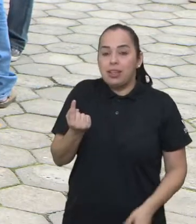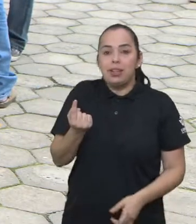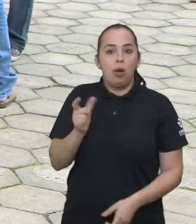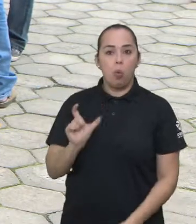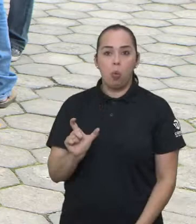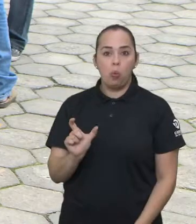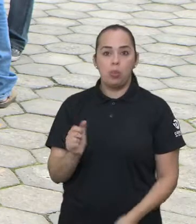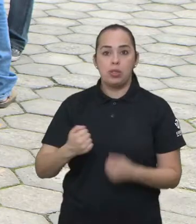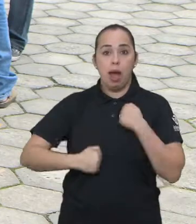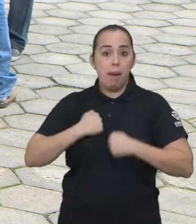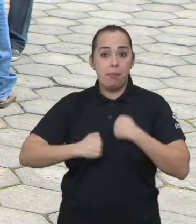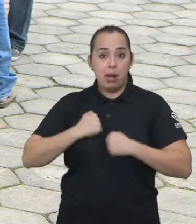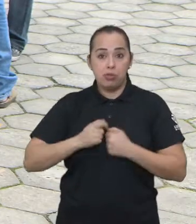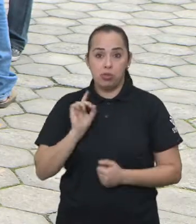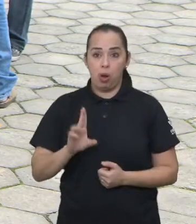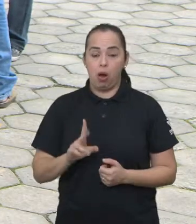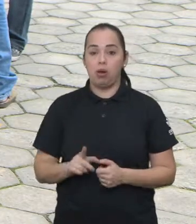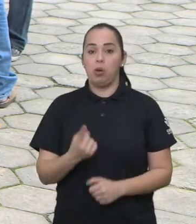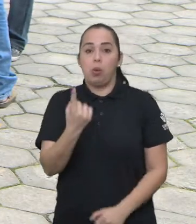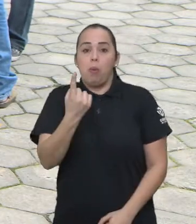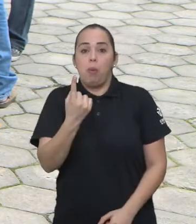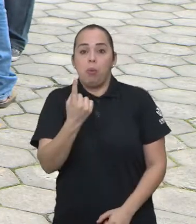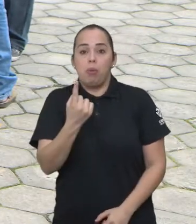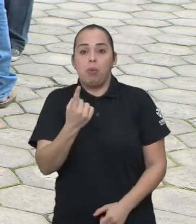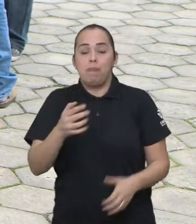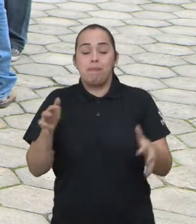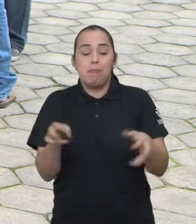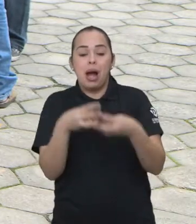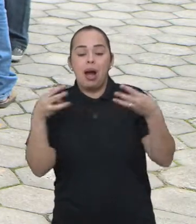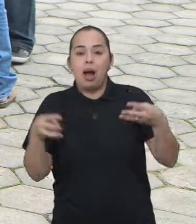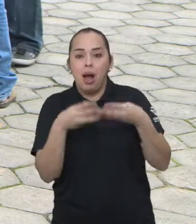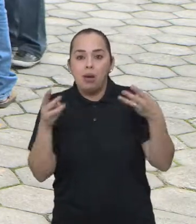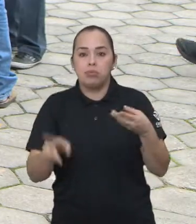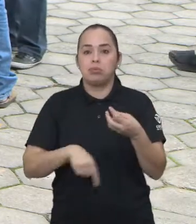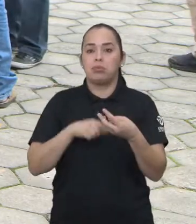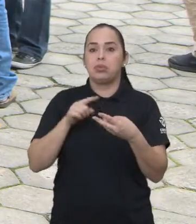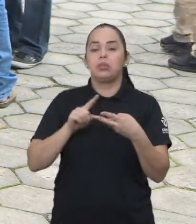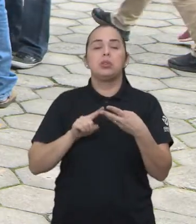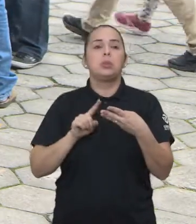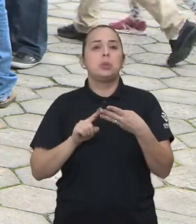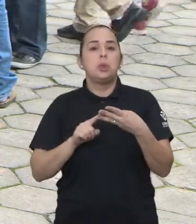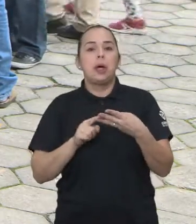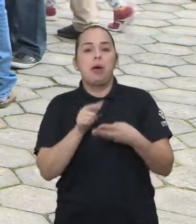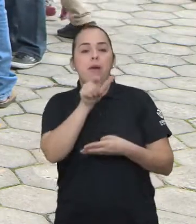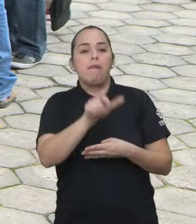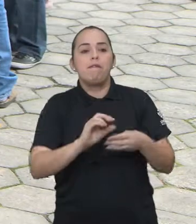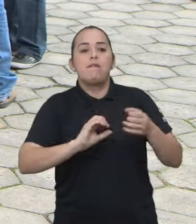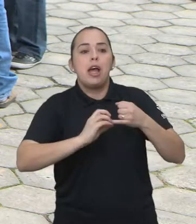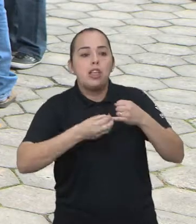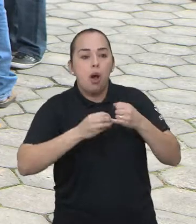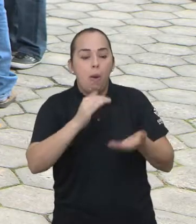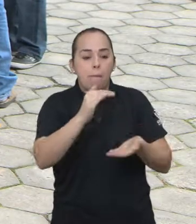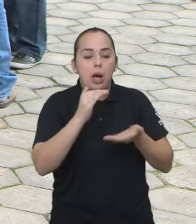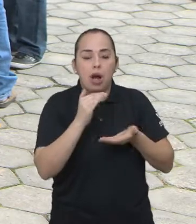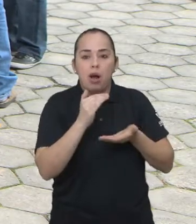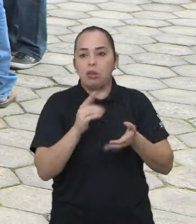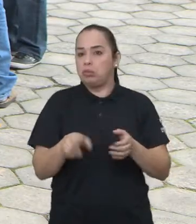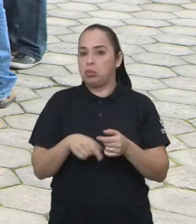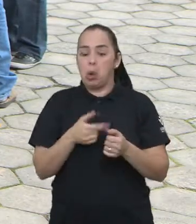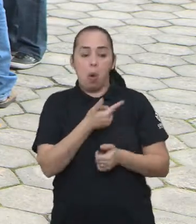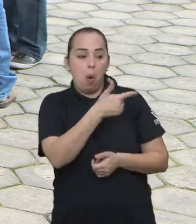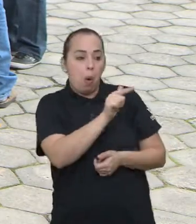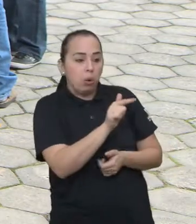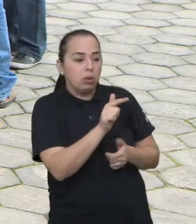sabonete tem gente que vem aqui traz meio Kg de macarrão tem gente que traz um pacotinho de feijão